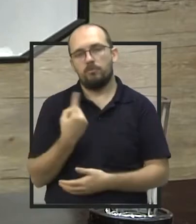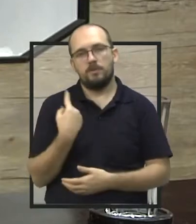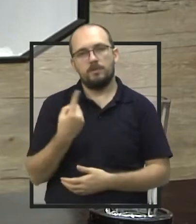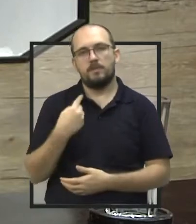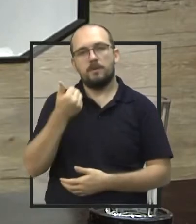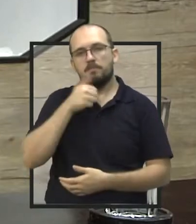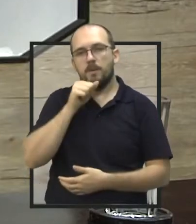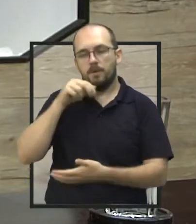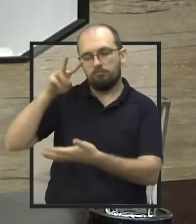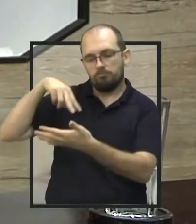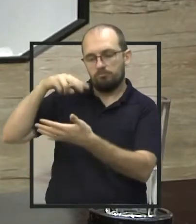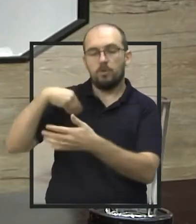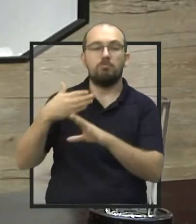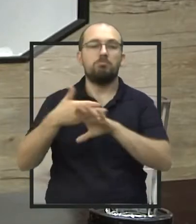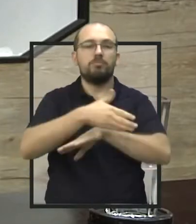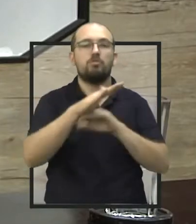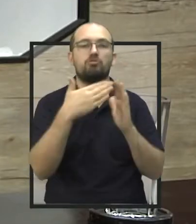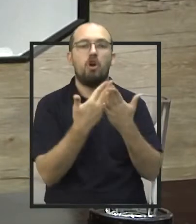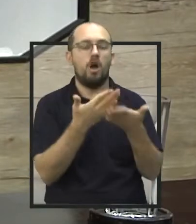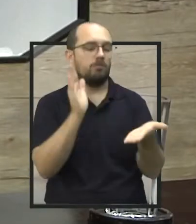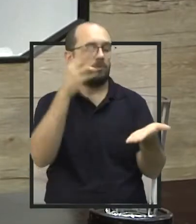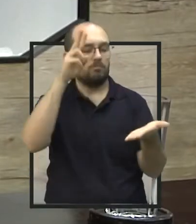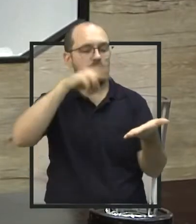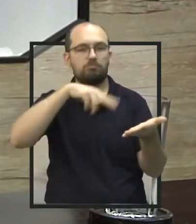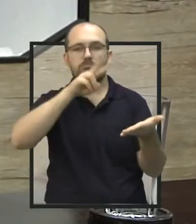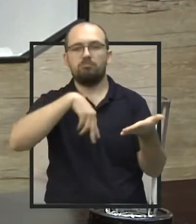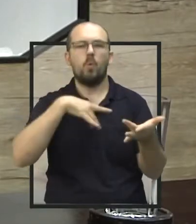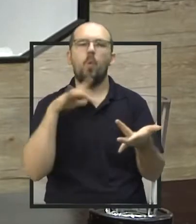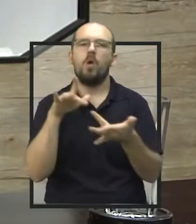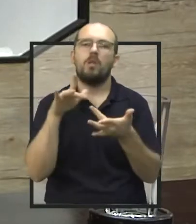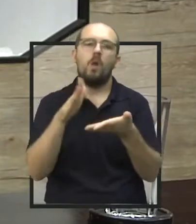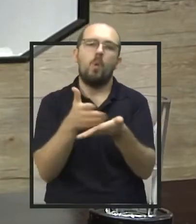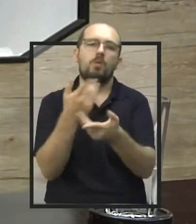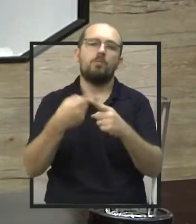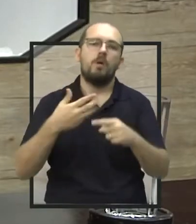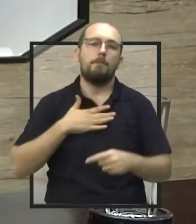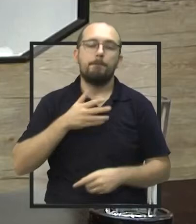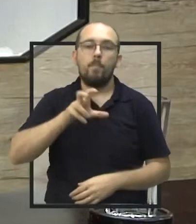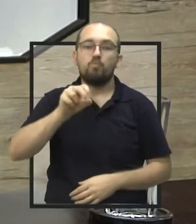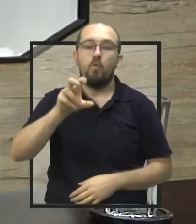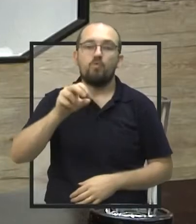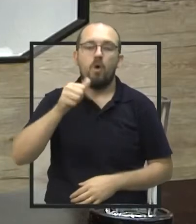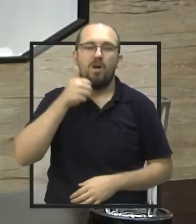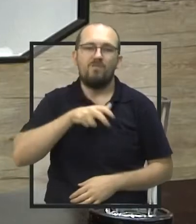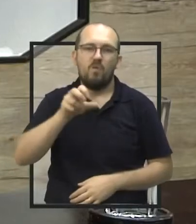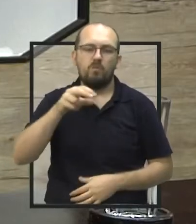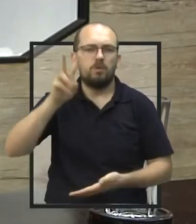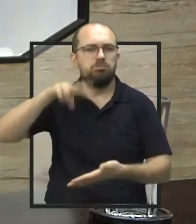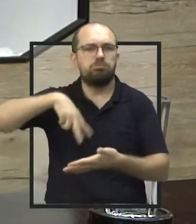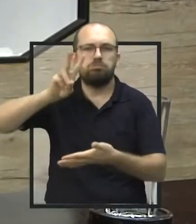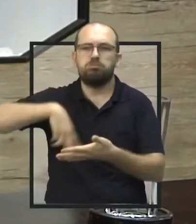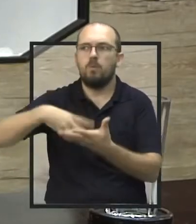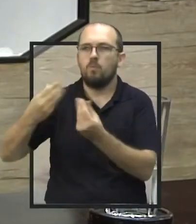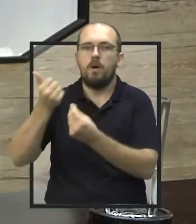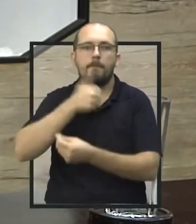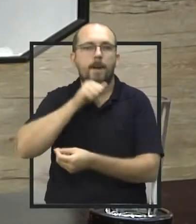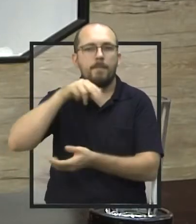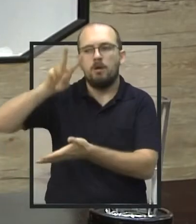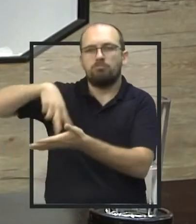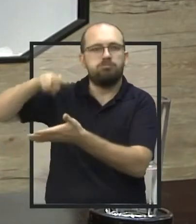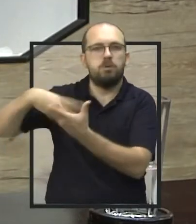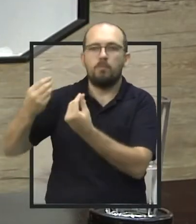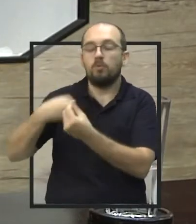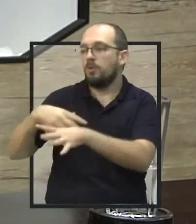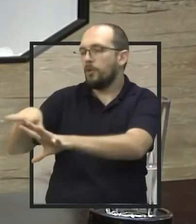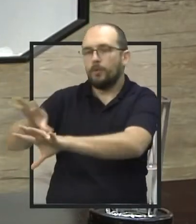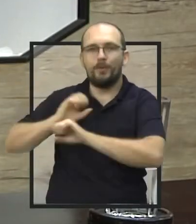Eu tinha acabado de ser alfabetizada. Depois, quando adolescente, eu comecei a compor as primeiras canções, porque eu